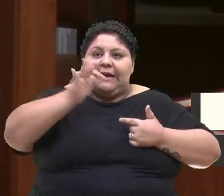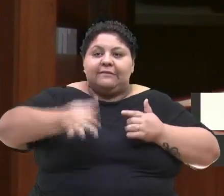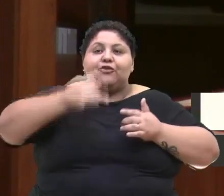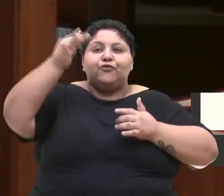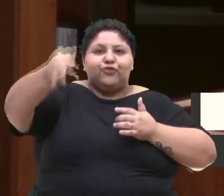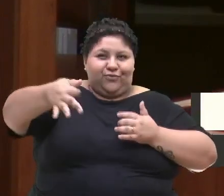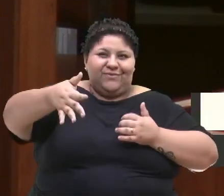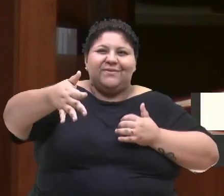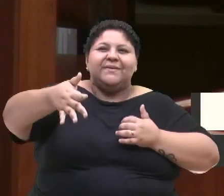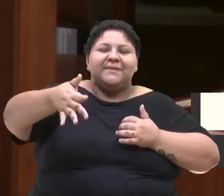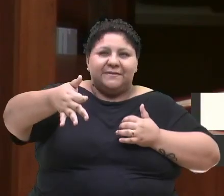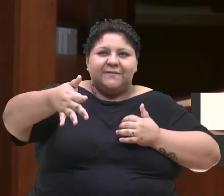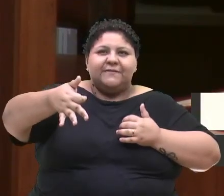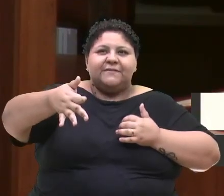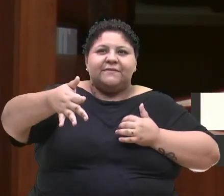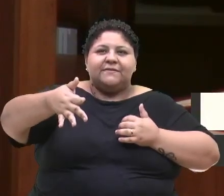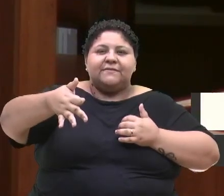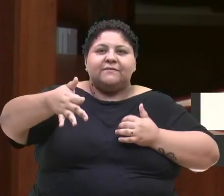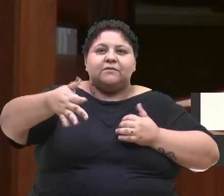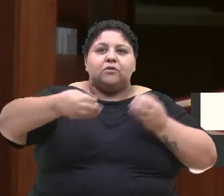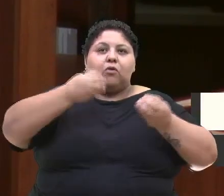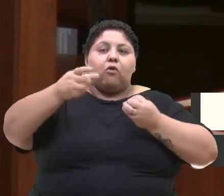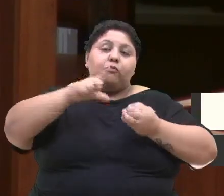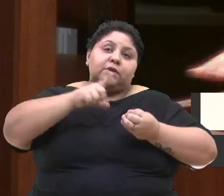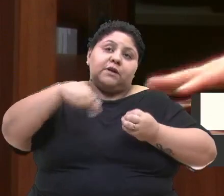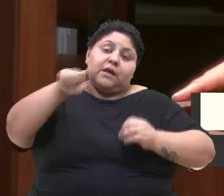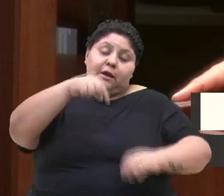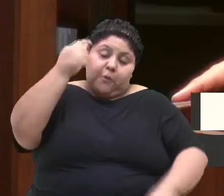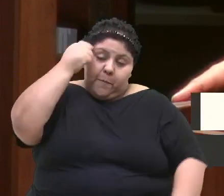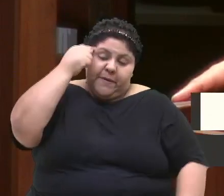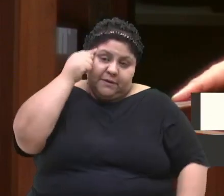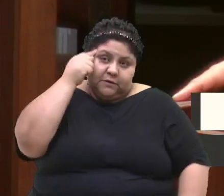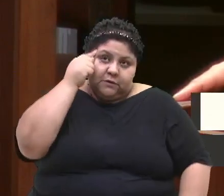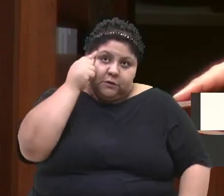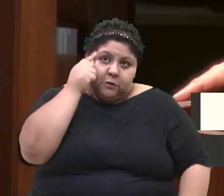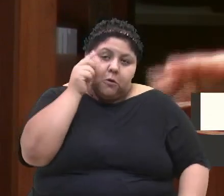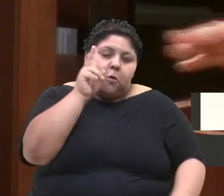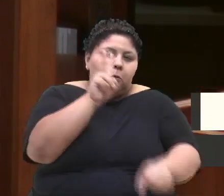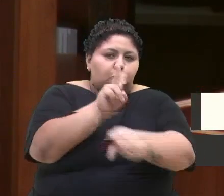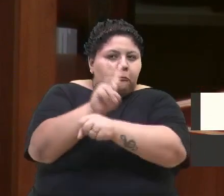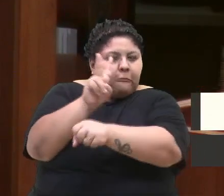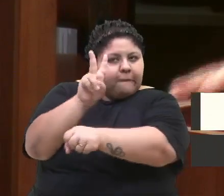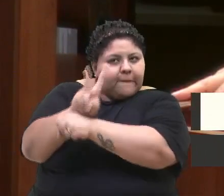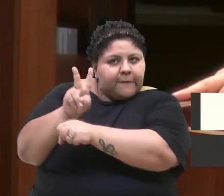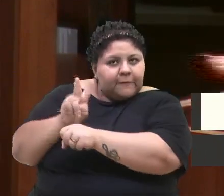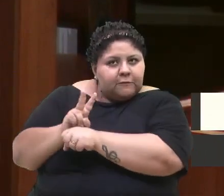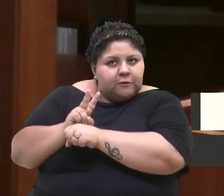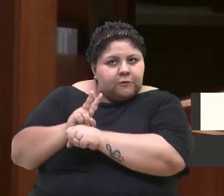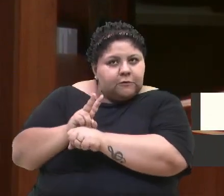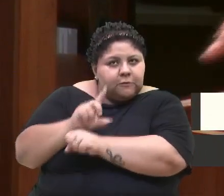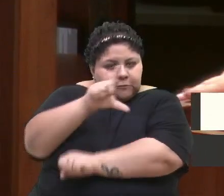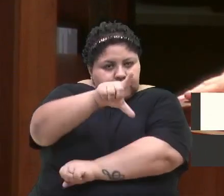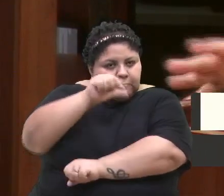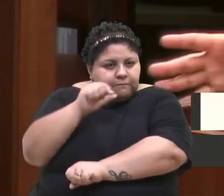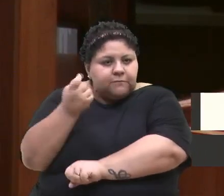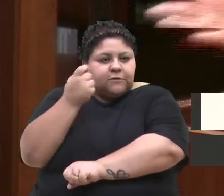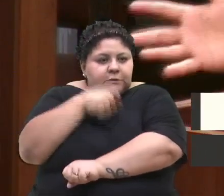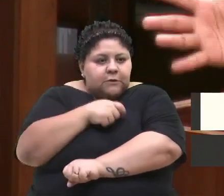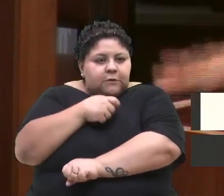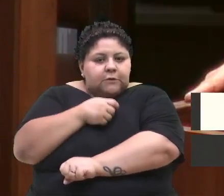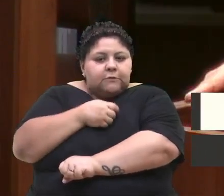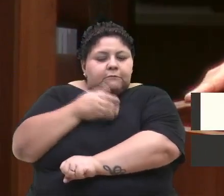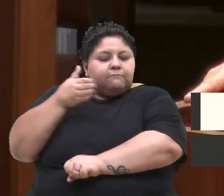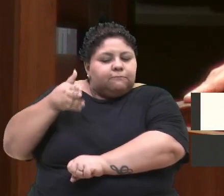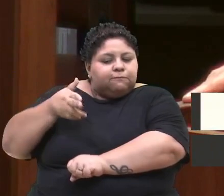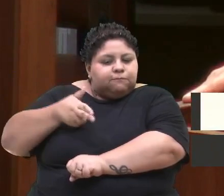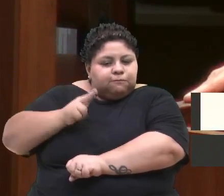frente, na medida que nós temos. Eu penso que essa casa tem um zelo com essas decisões e precisaremos seguir tendo, porque se